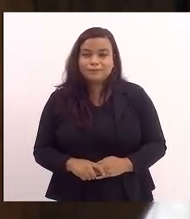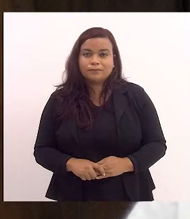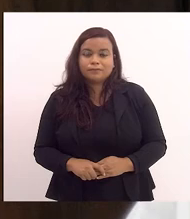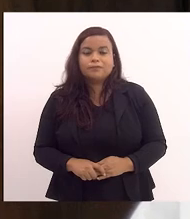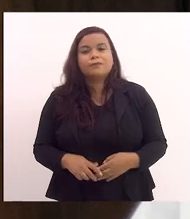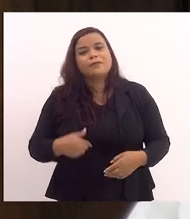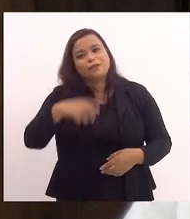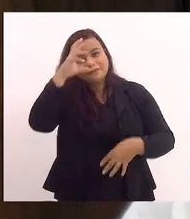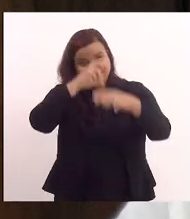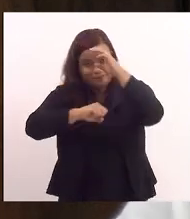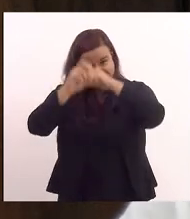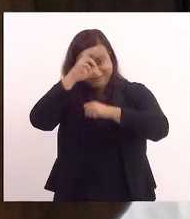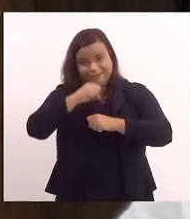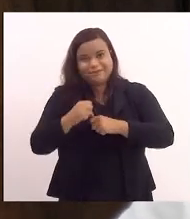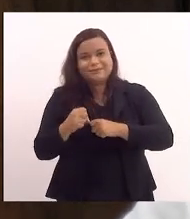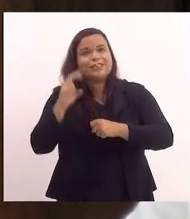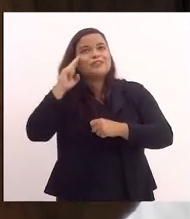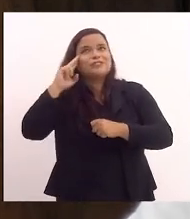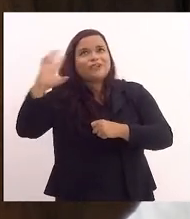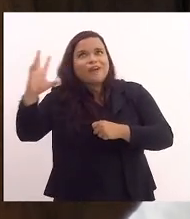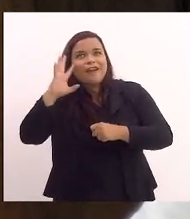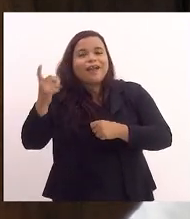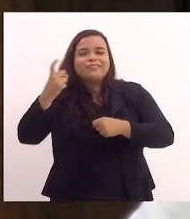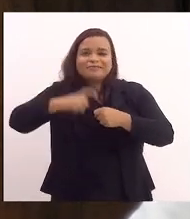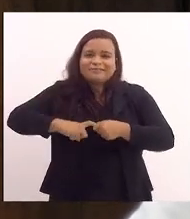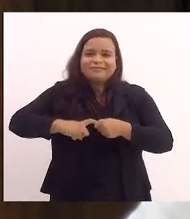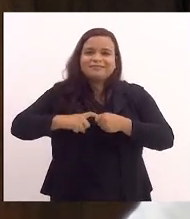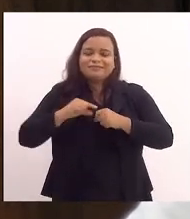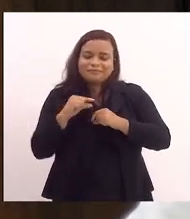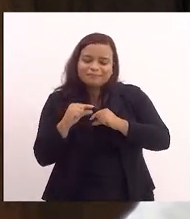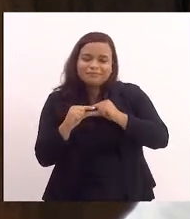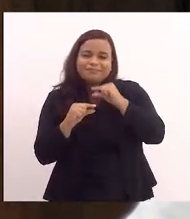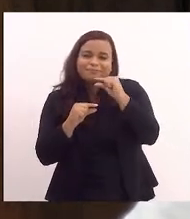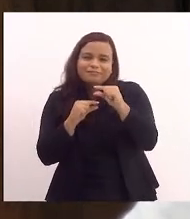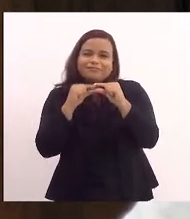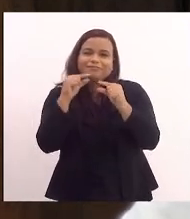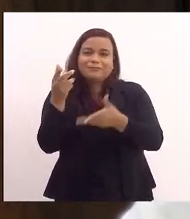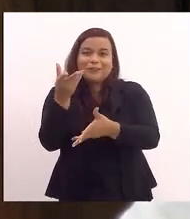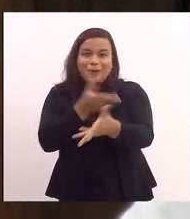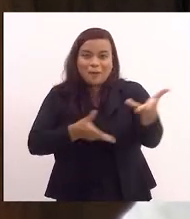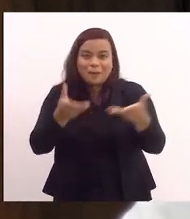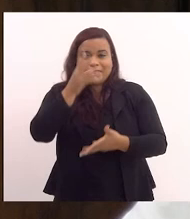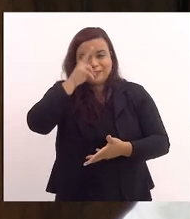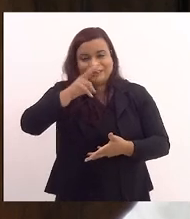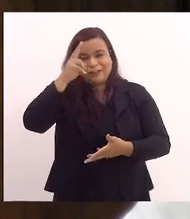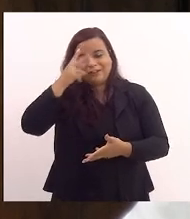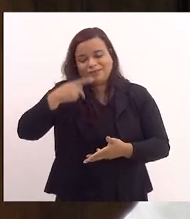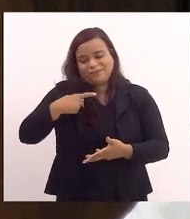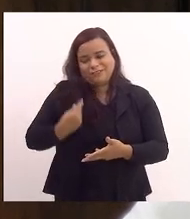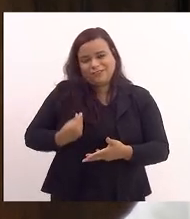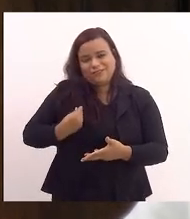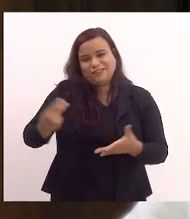Estou aprendendo a voltar a sonhar aos poucos, compartilhando minha história com vocês.